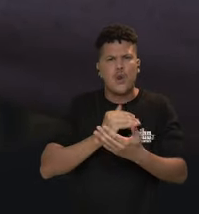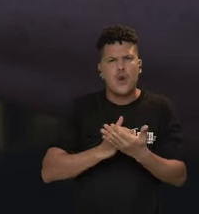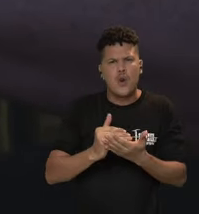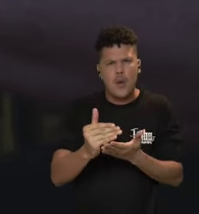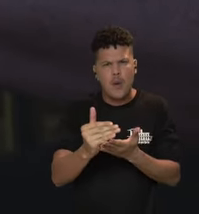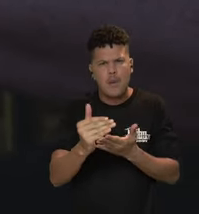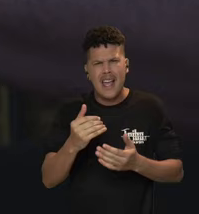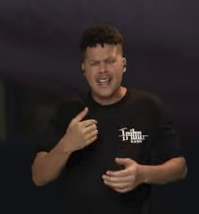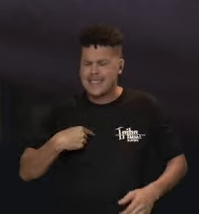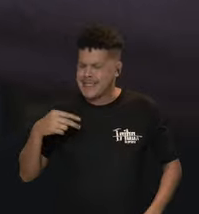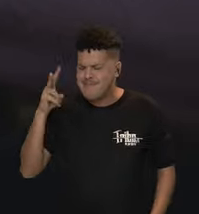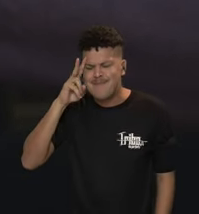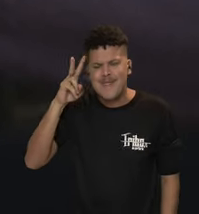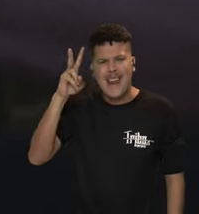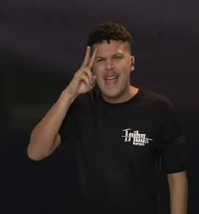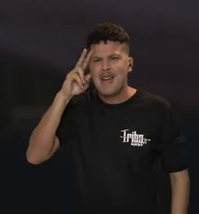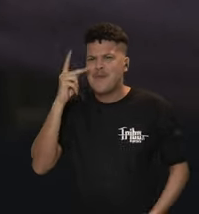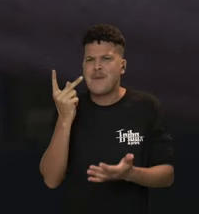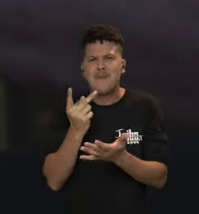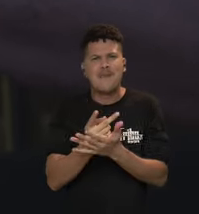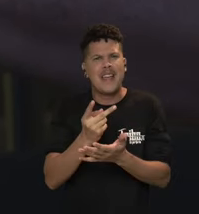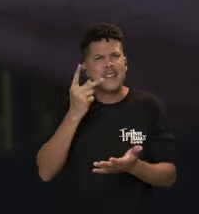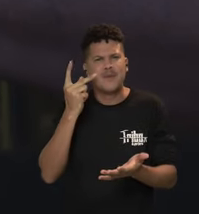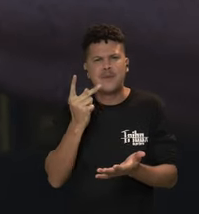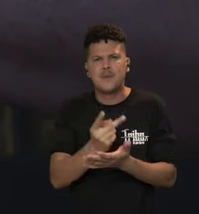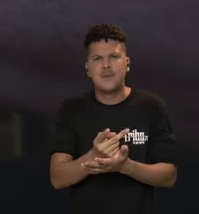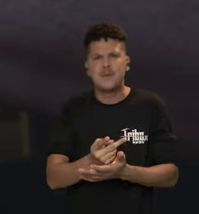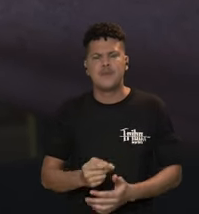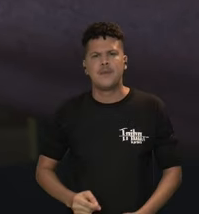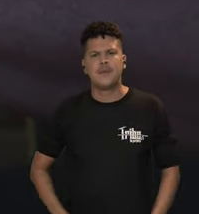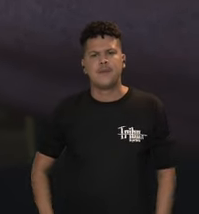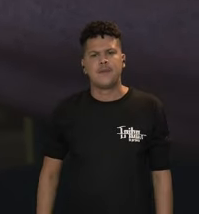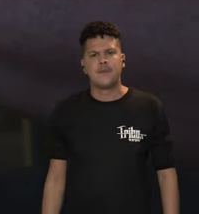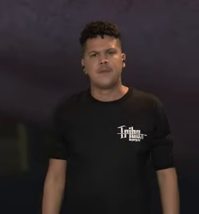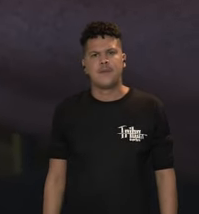recordo os mesmos momentos. Fico...